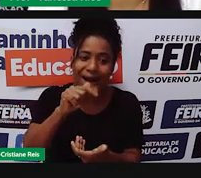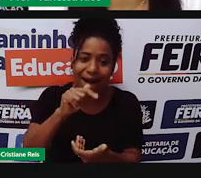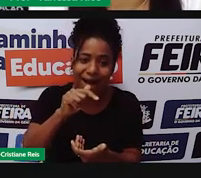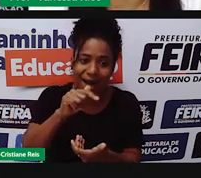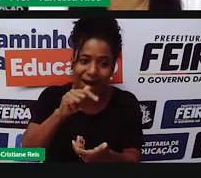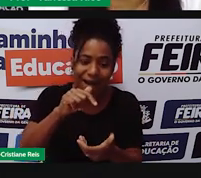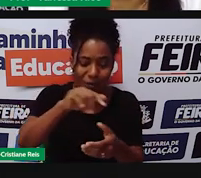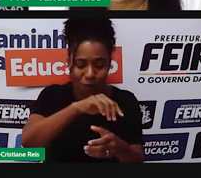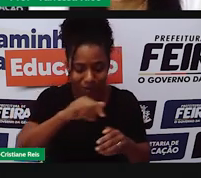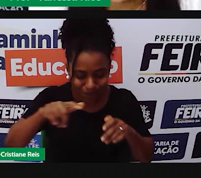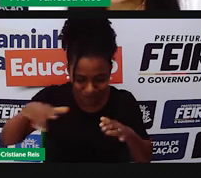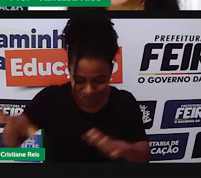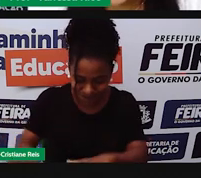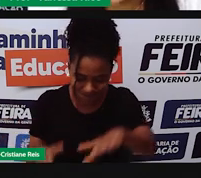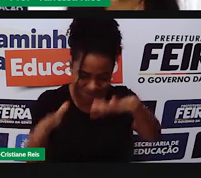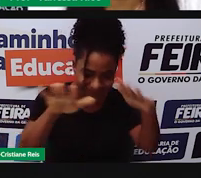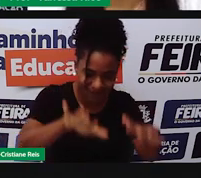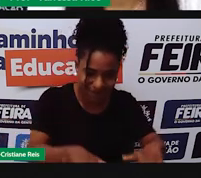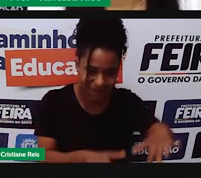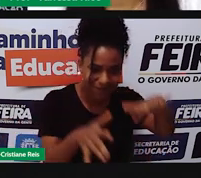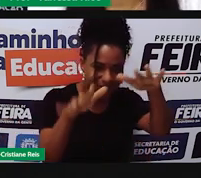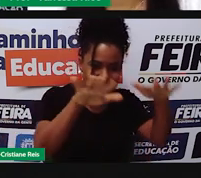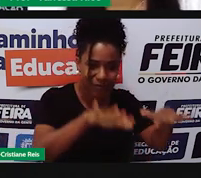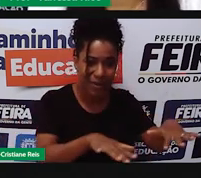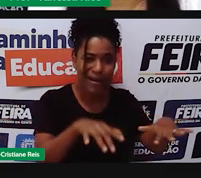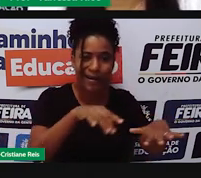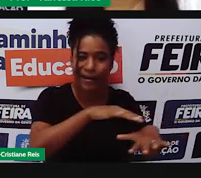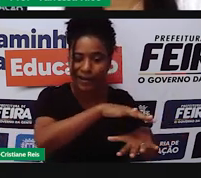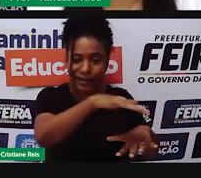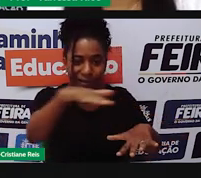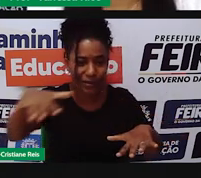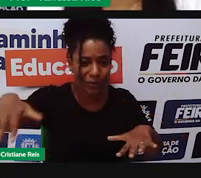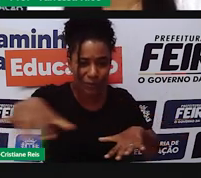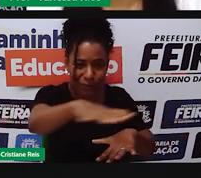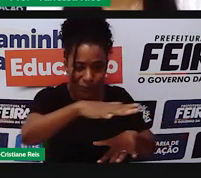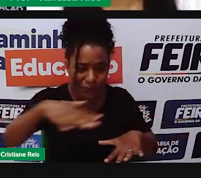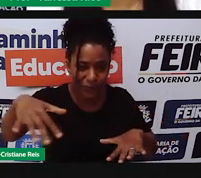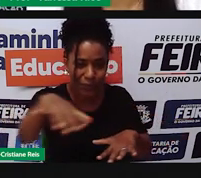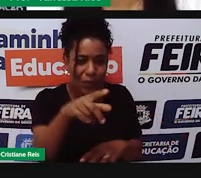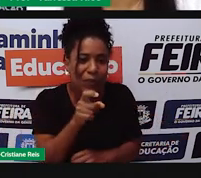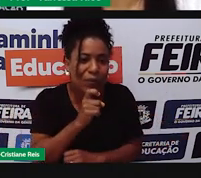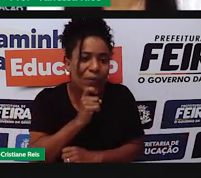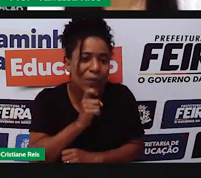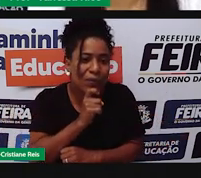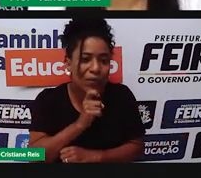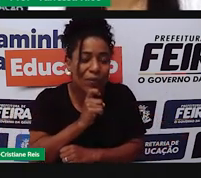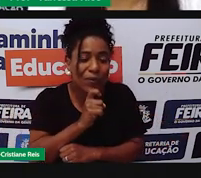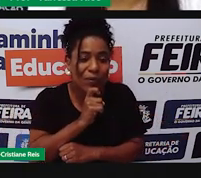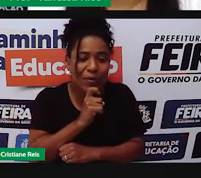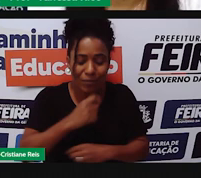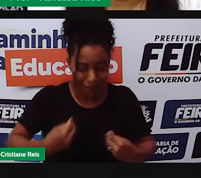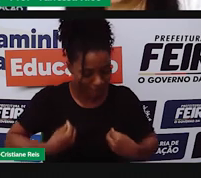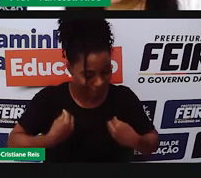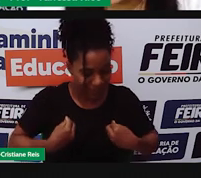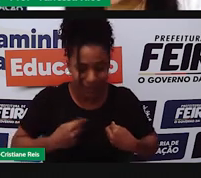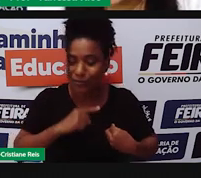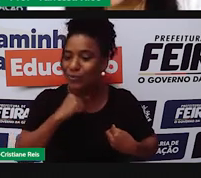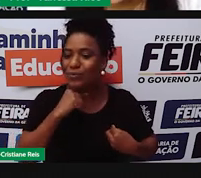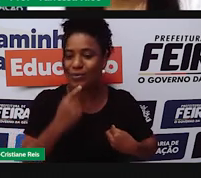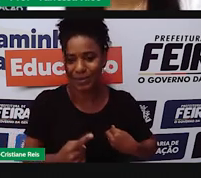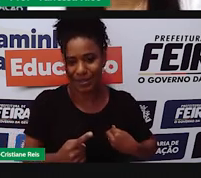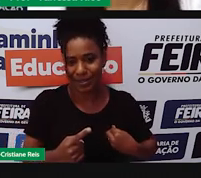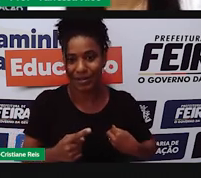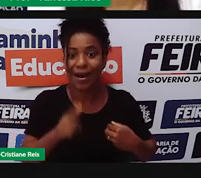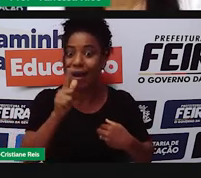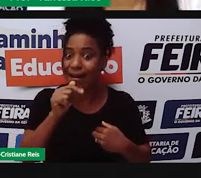o centro da Terra continuaria quente. Então, seria uma forma aí da gente conseguir contornar a baixa